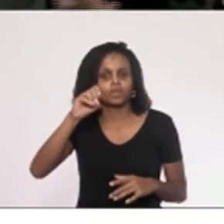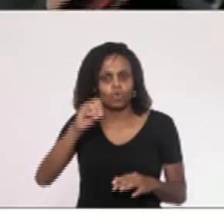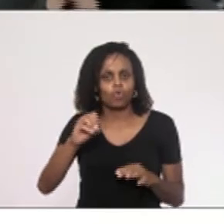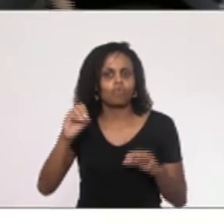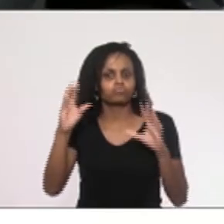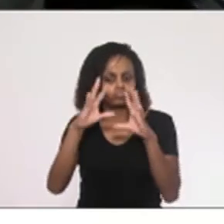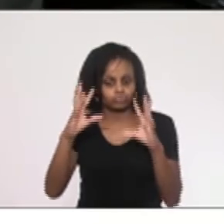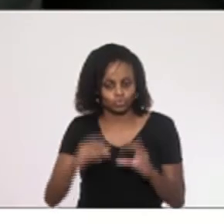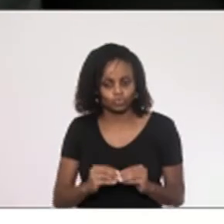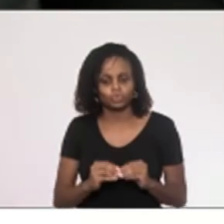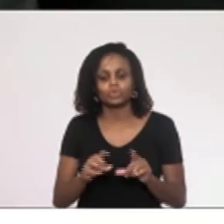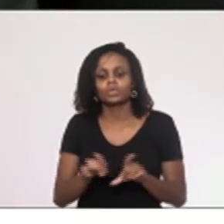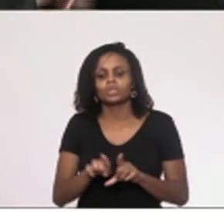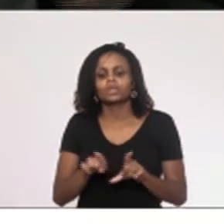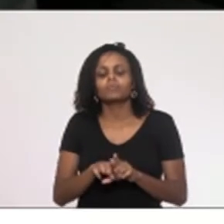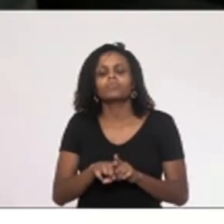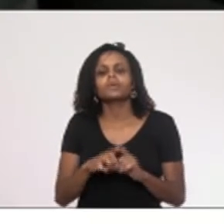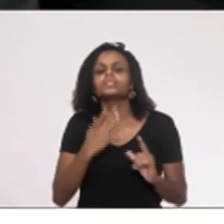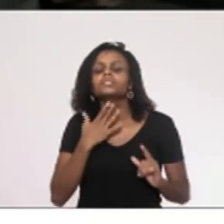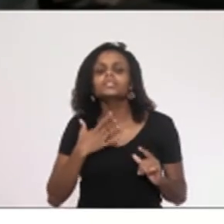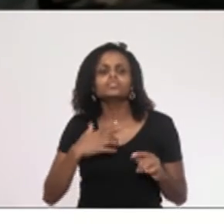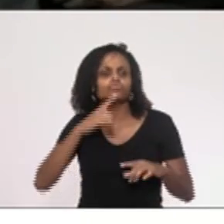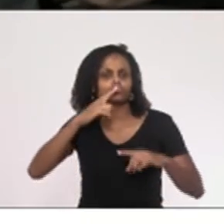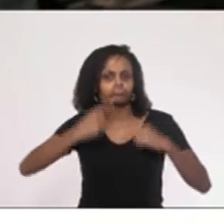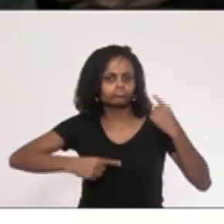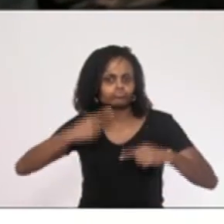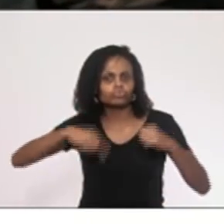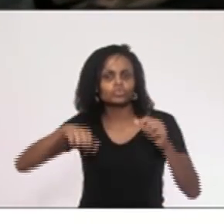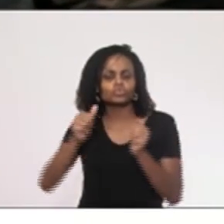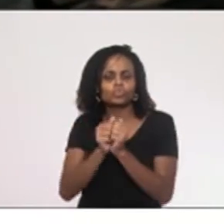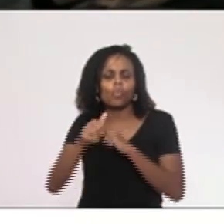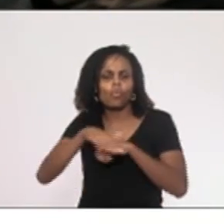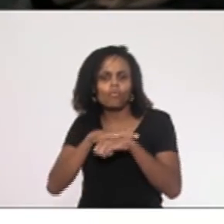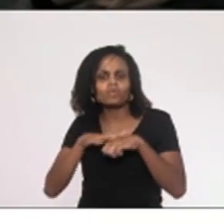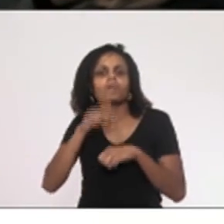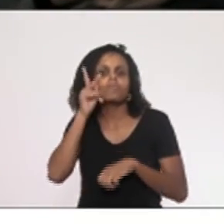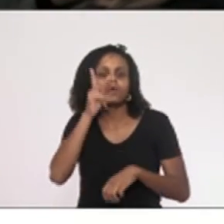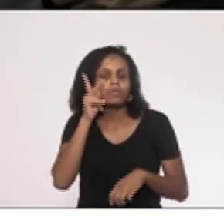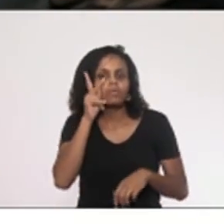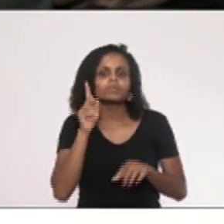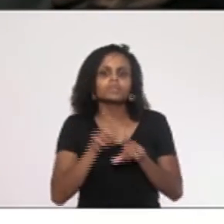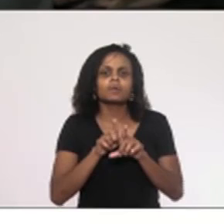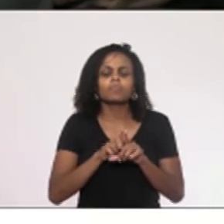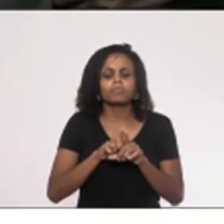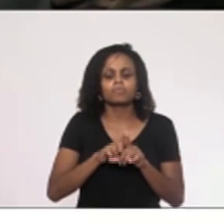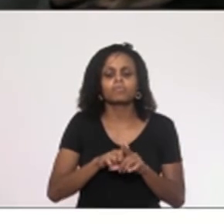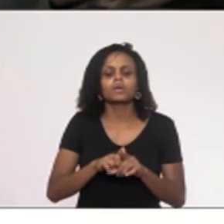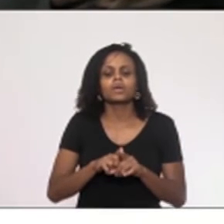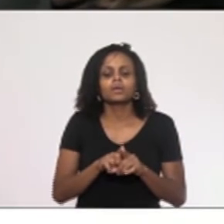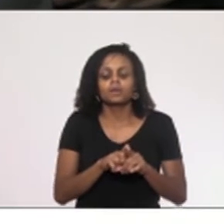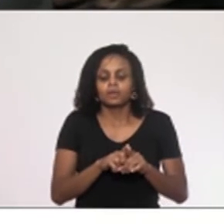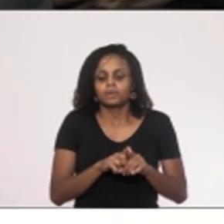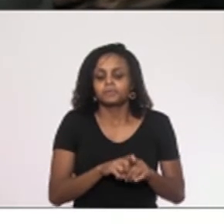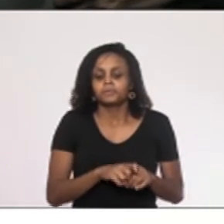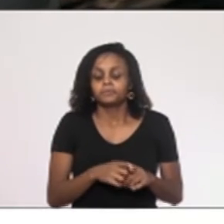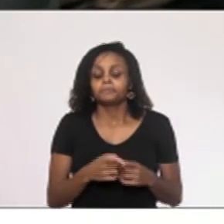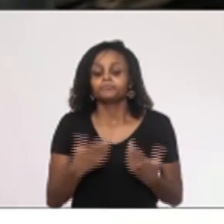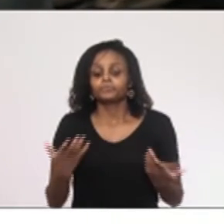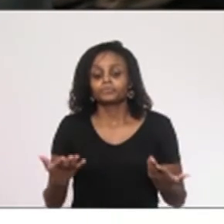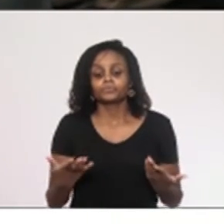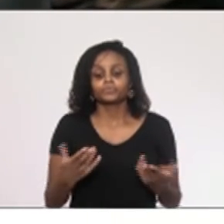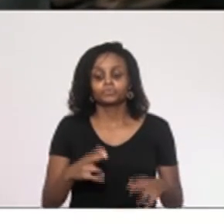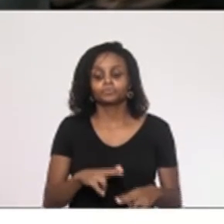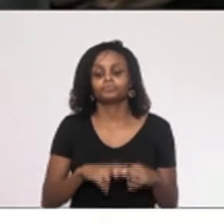demonstrado apto a discutir com o parlamento e com propostas efetivas em todas as áreas. É nesse contexto que não